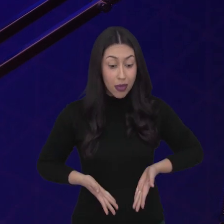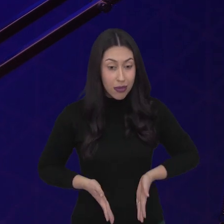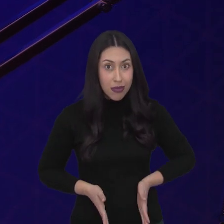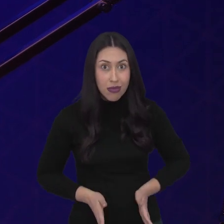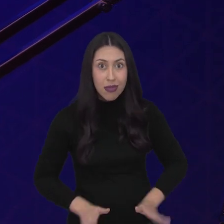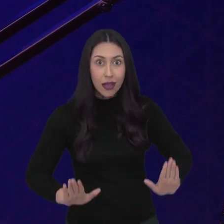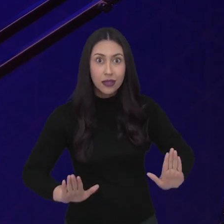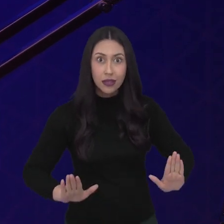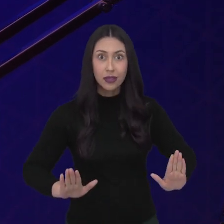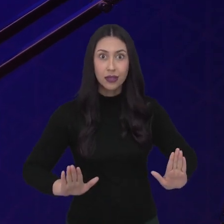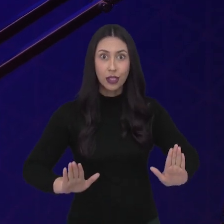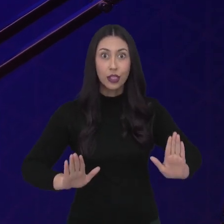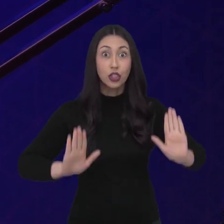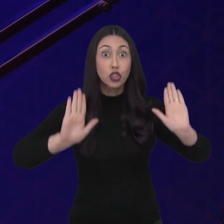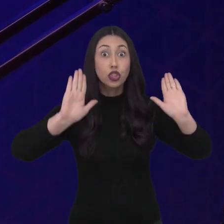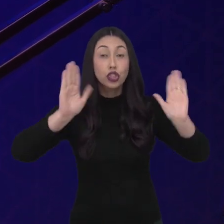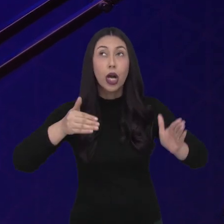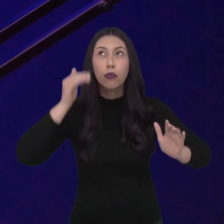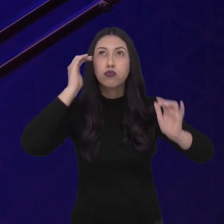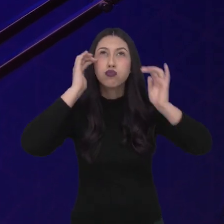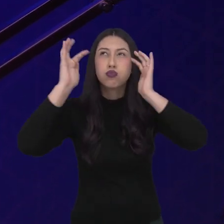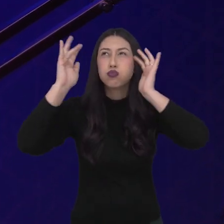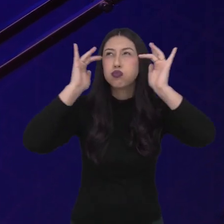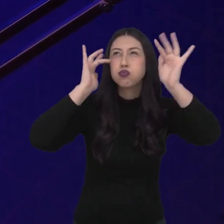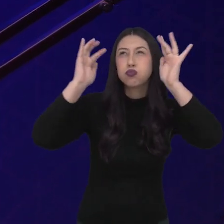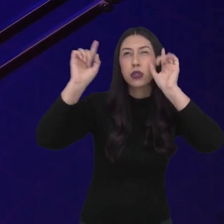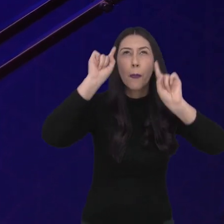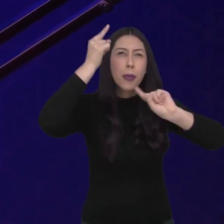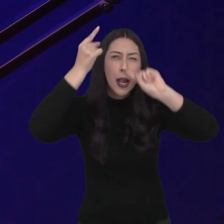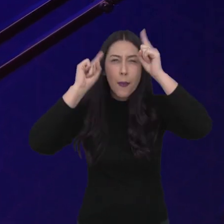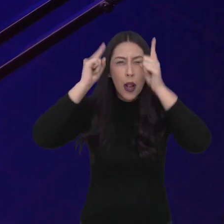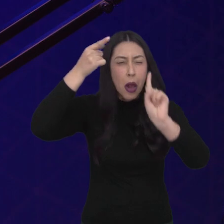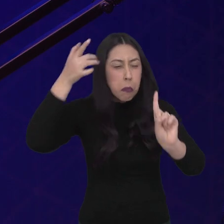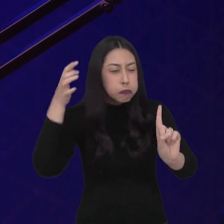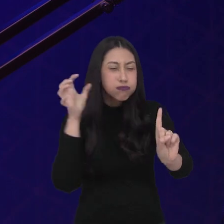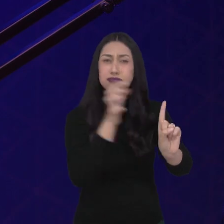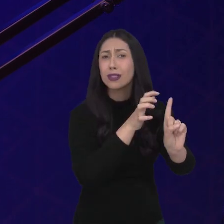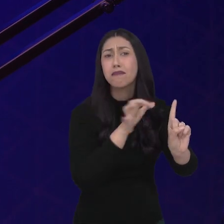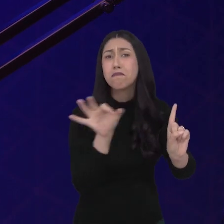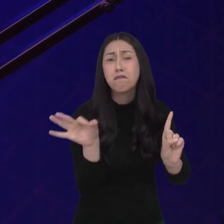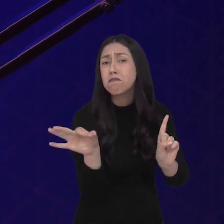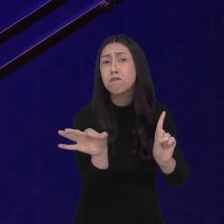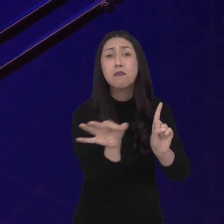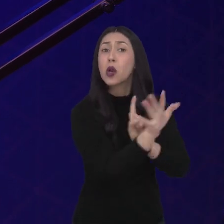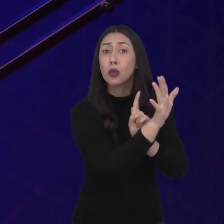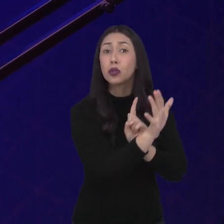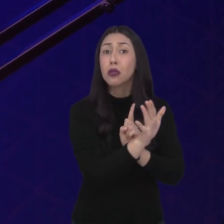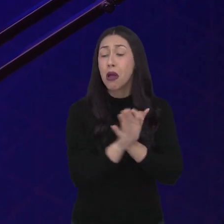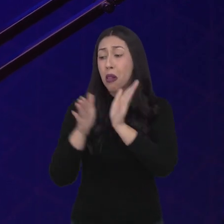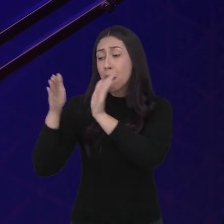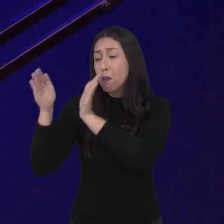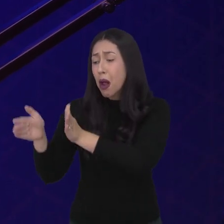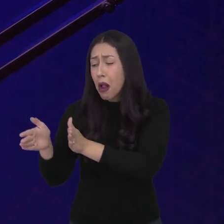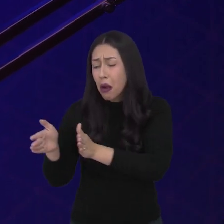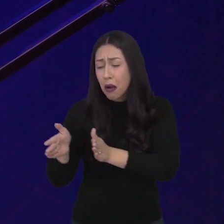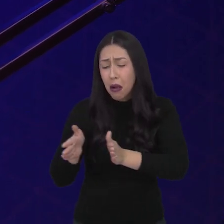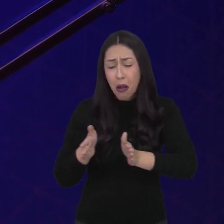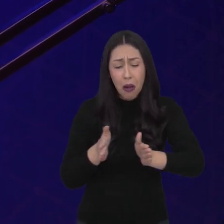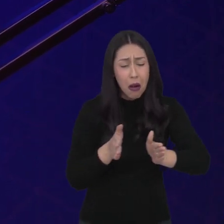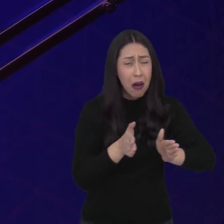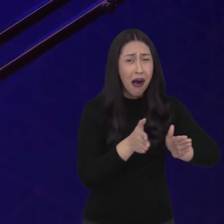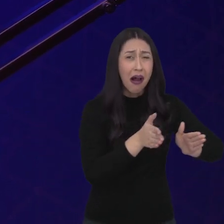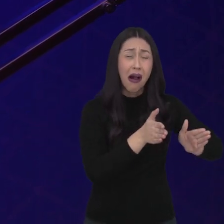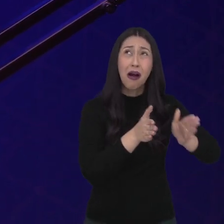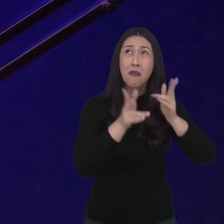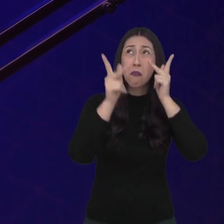A imaginação e a criatividade são inerentes ao ser humano. São processos psíquicos que nascem com a gente, sendo parte